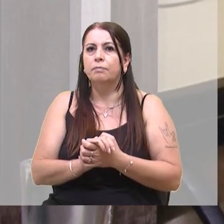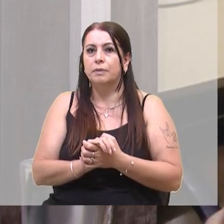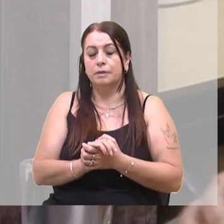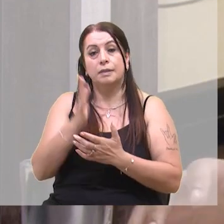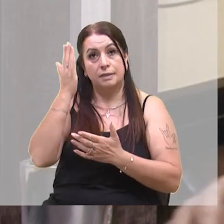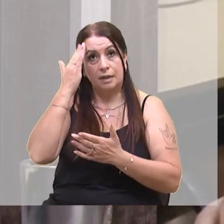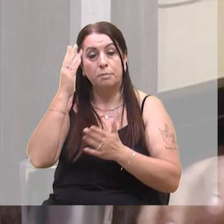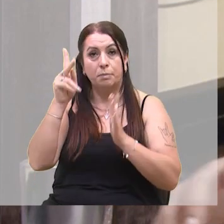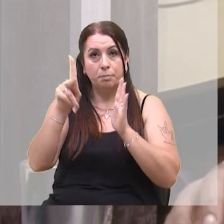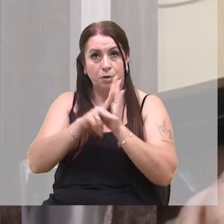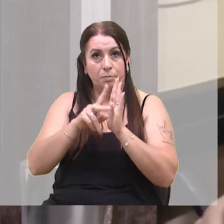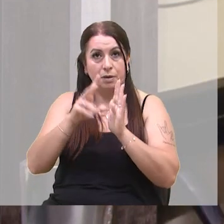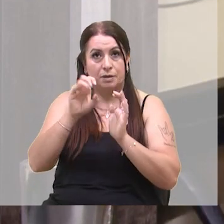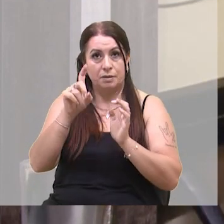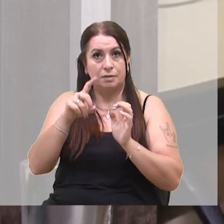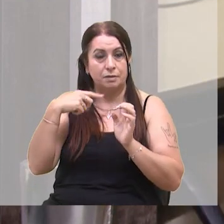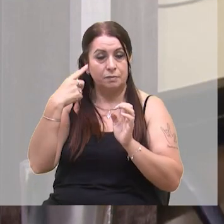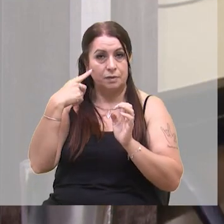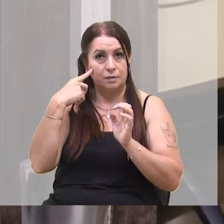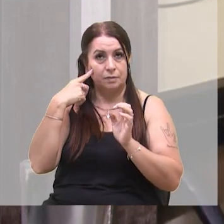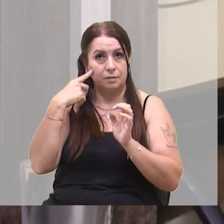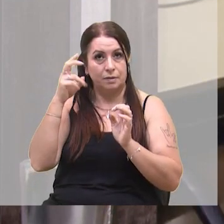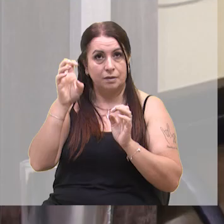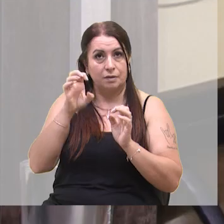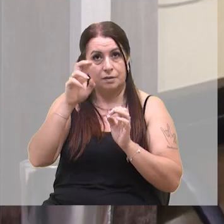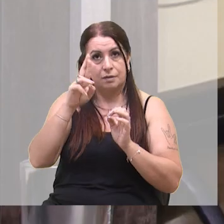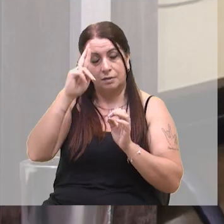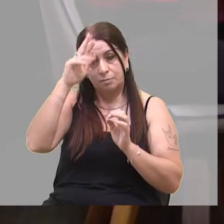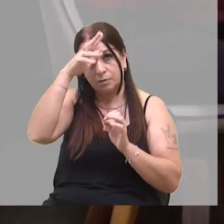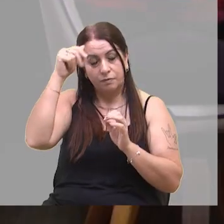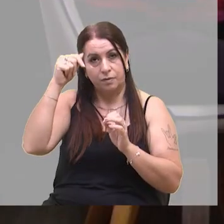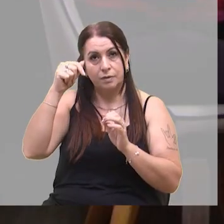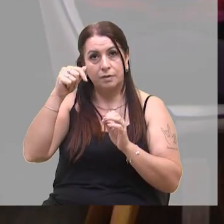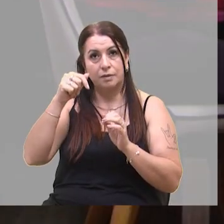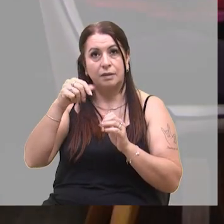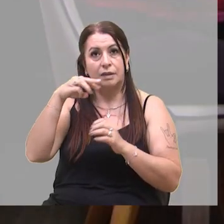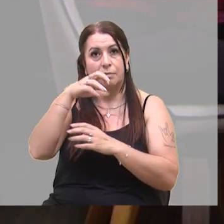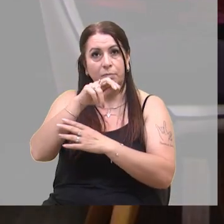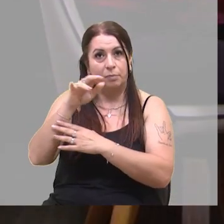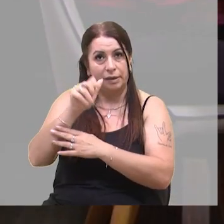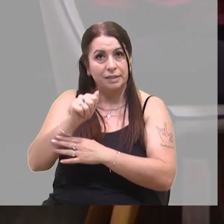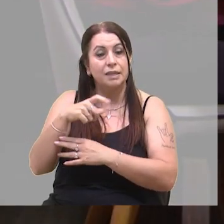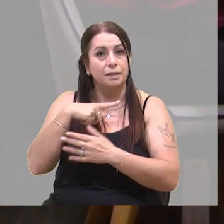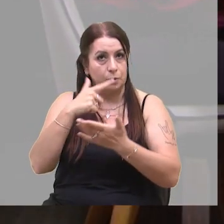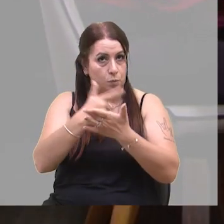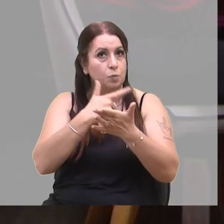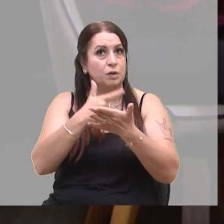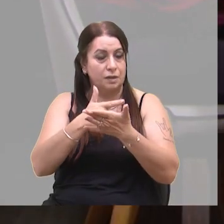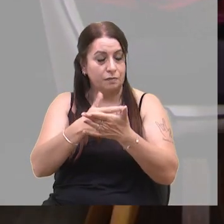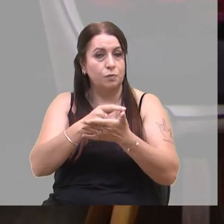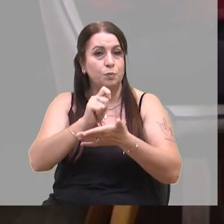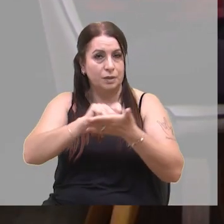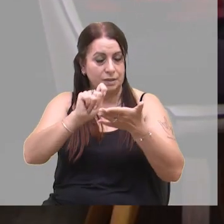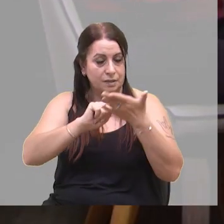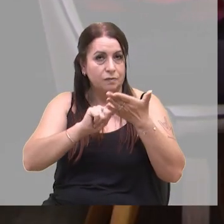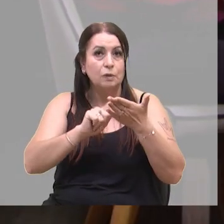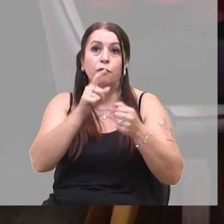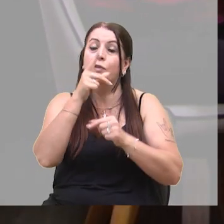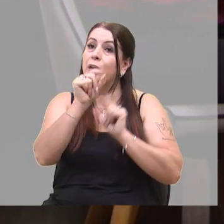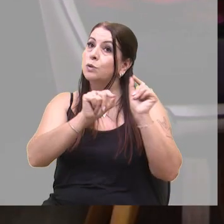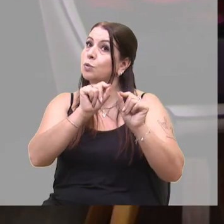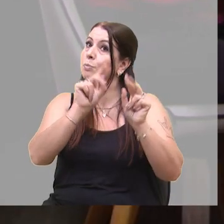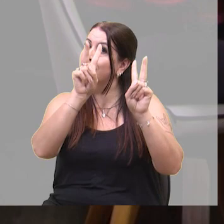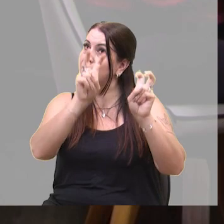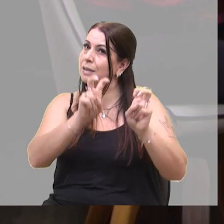Vargas. Por aí fora, por que é tão difícil? É. Sabe que a própria ex-deputada, ex-vice-prefeita, secretária